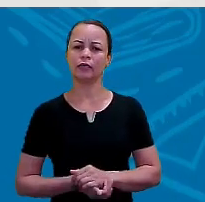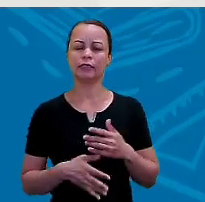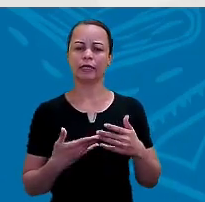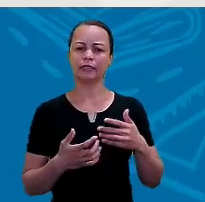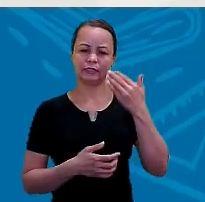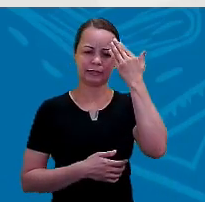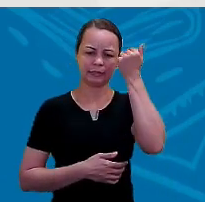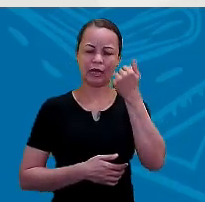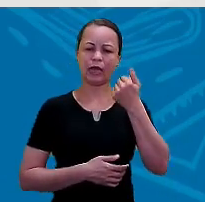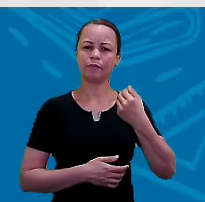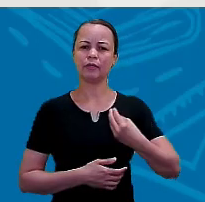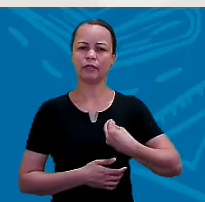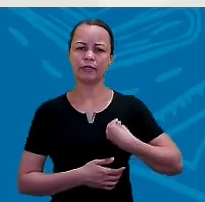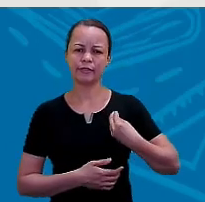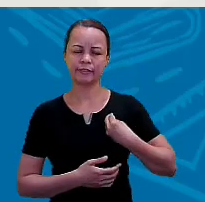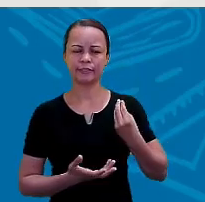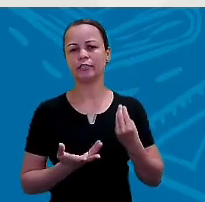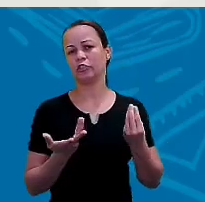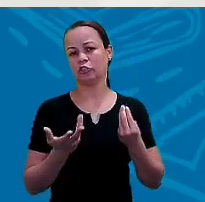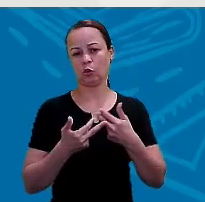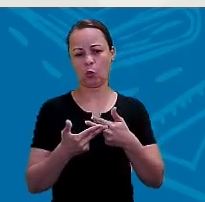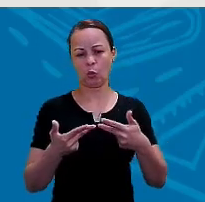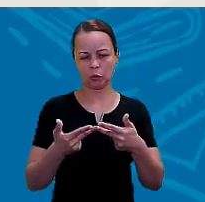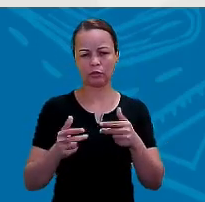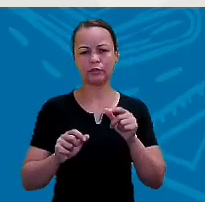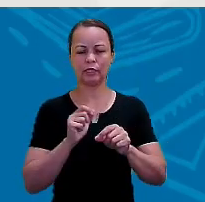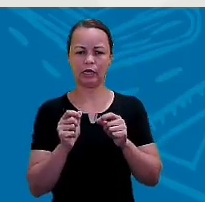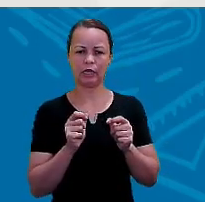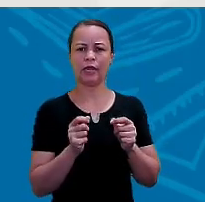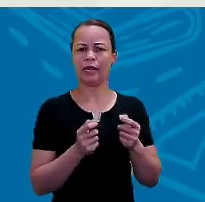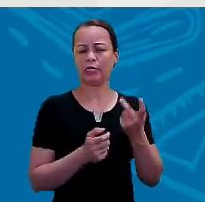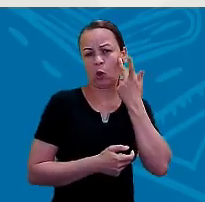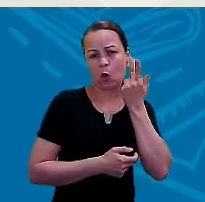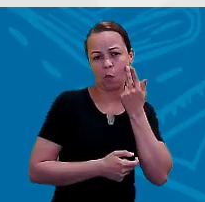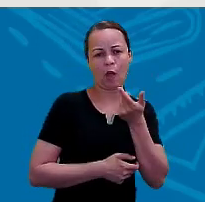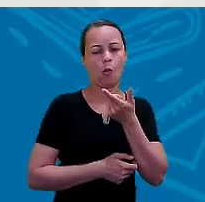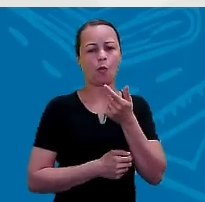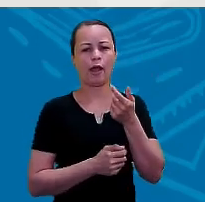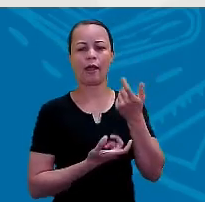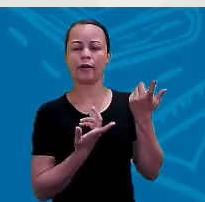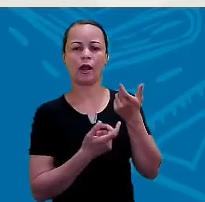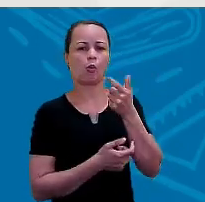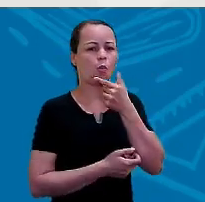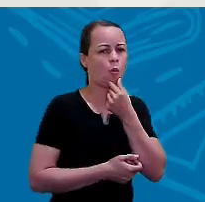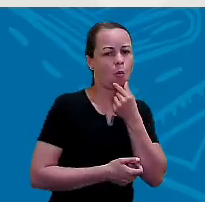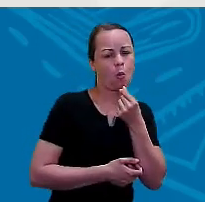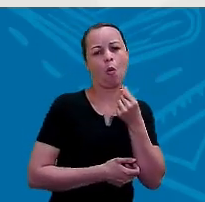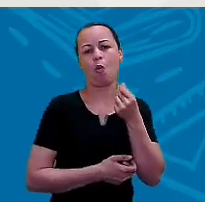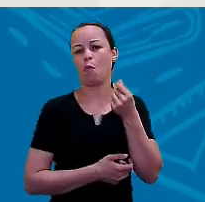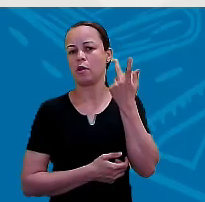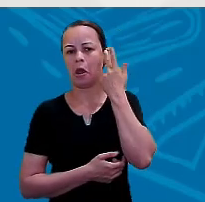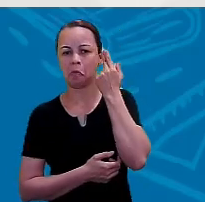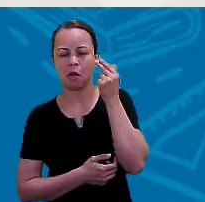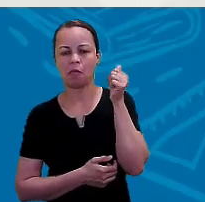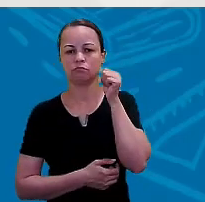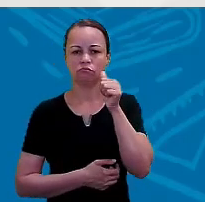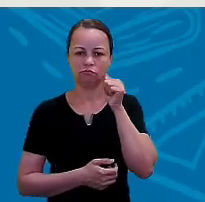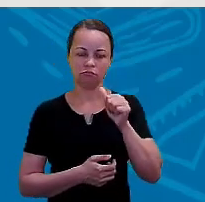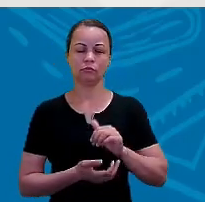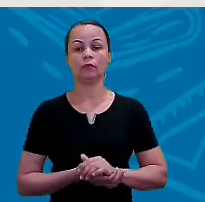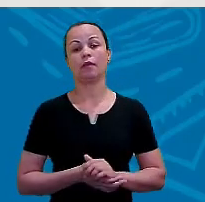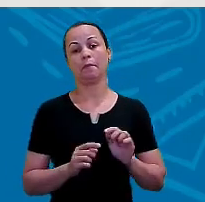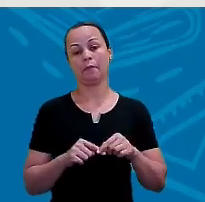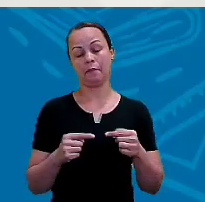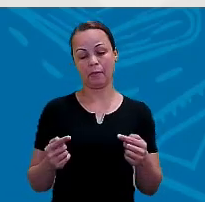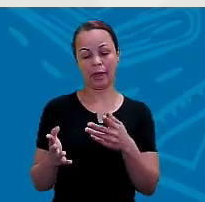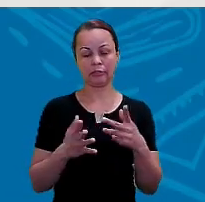que são comuns para o sexo feminino, que são comuns para o sexo masculino. Então essas experiências biológicas também podem fazer a gente ter